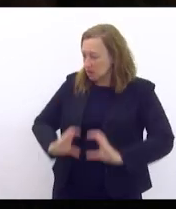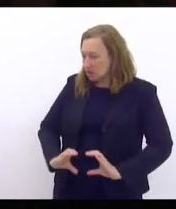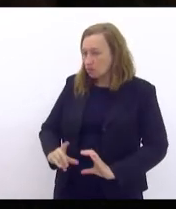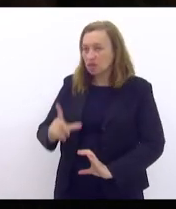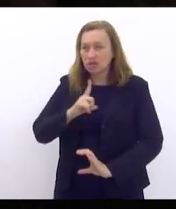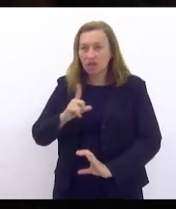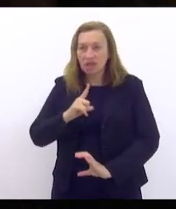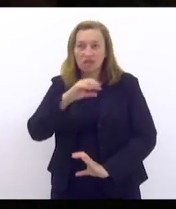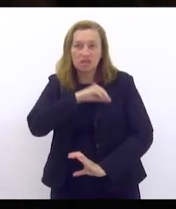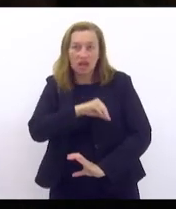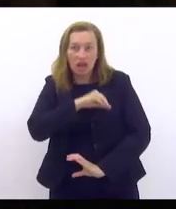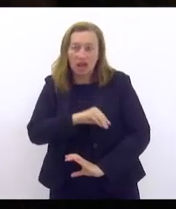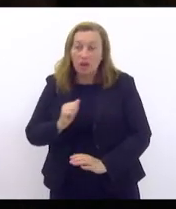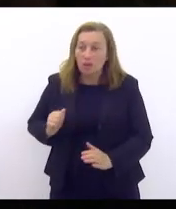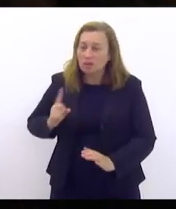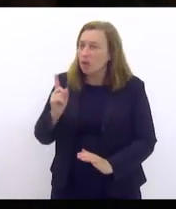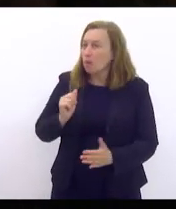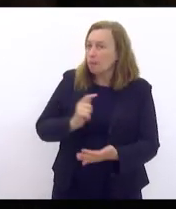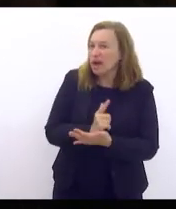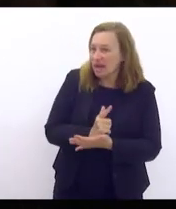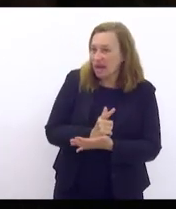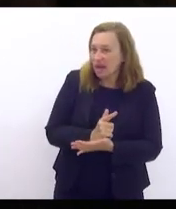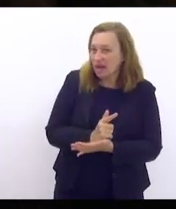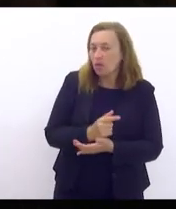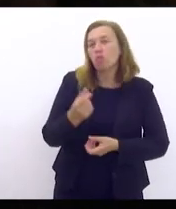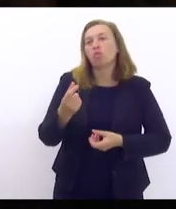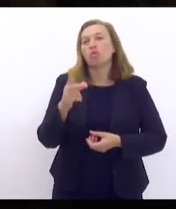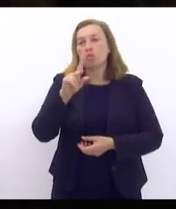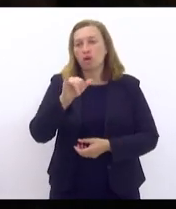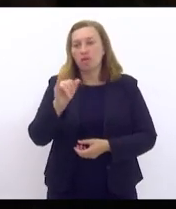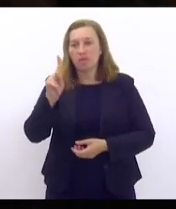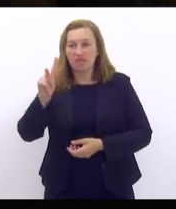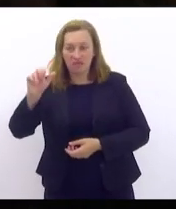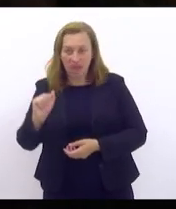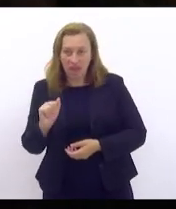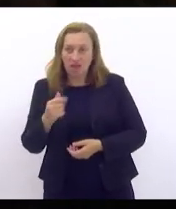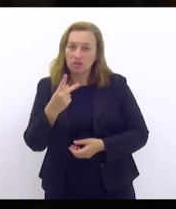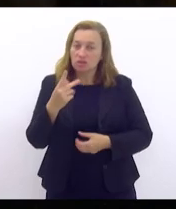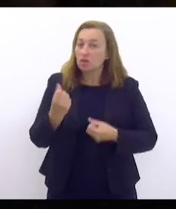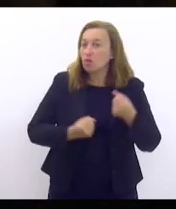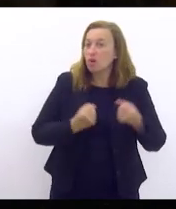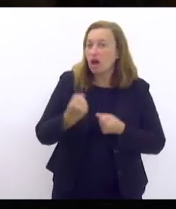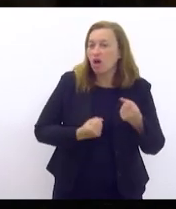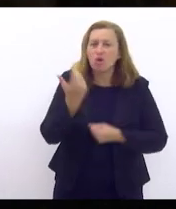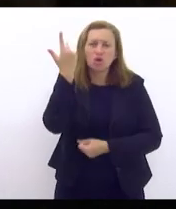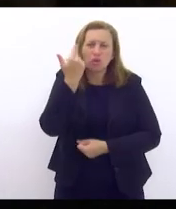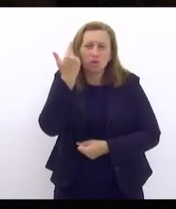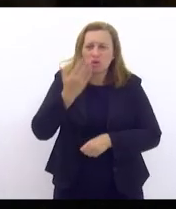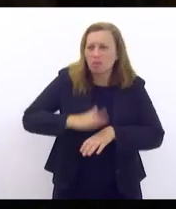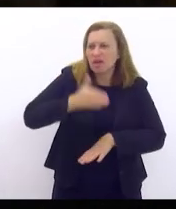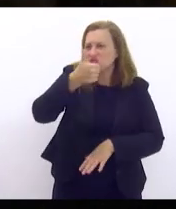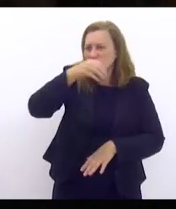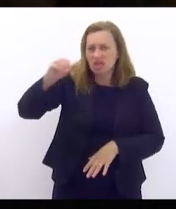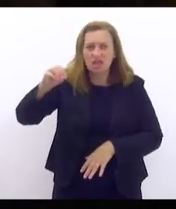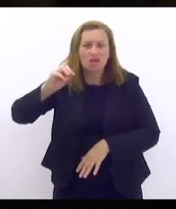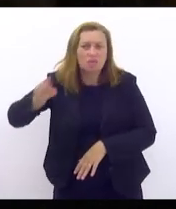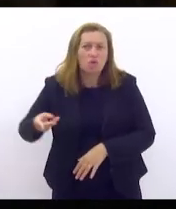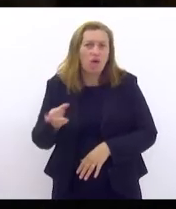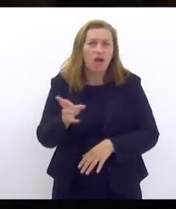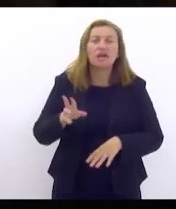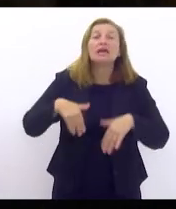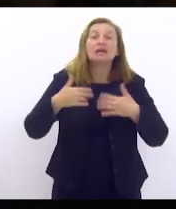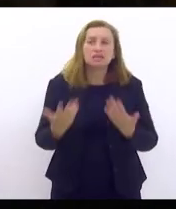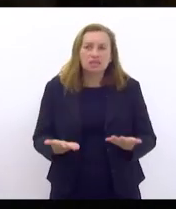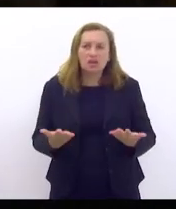renda não pagar o IPVA do seu veículo que geralmente vai custar mais de 100 mil reais então